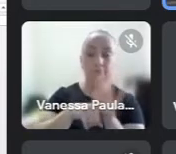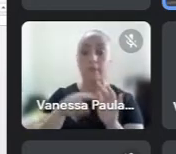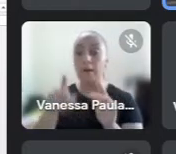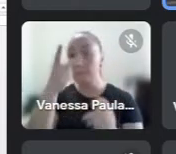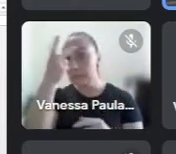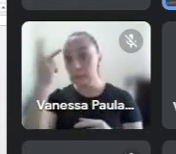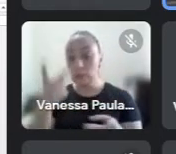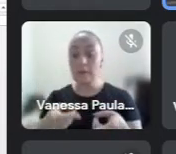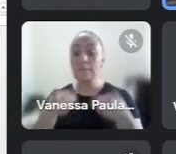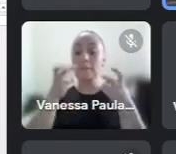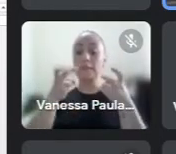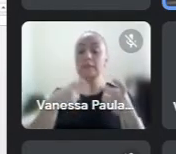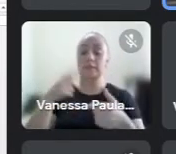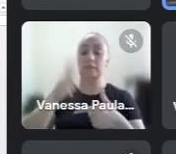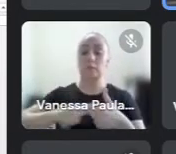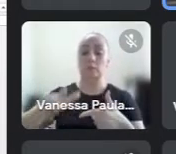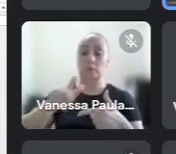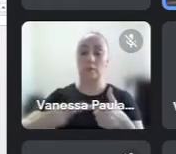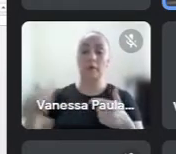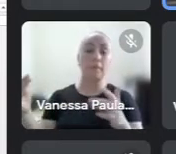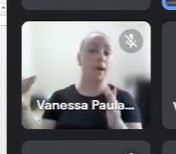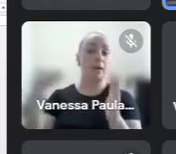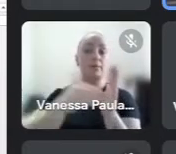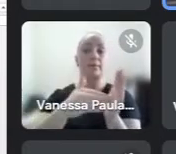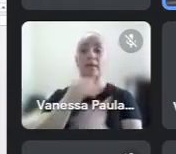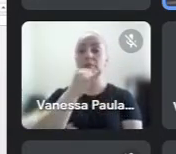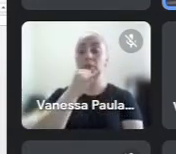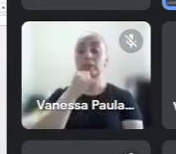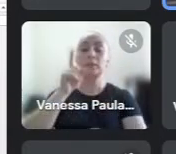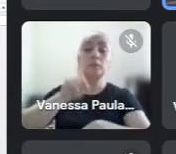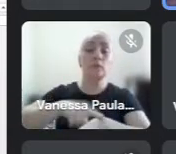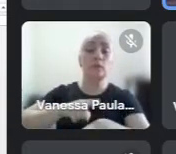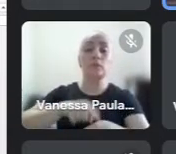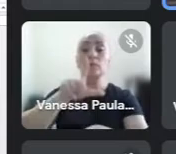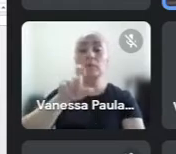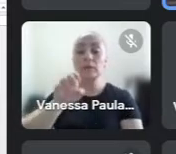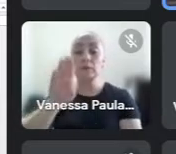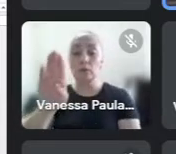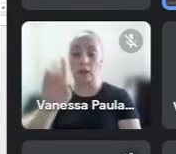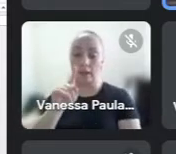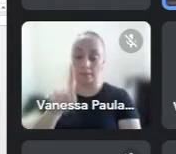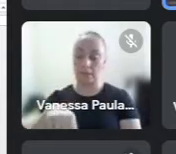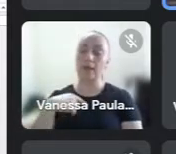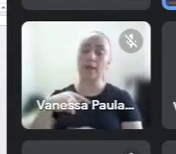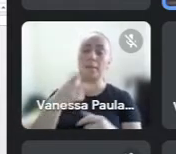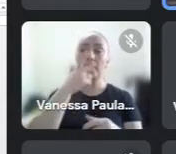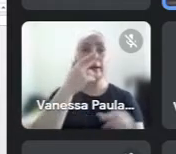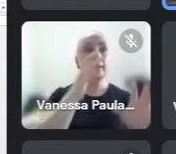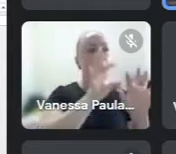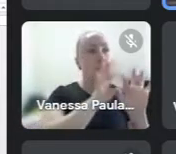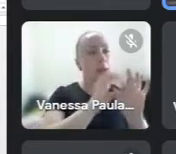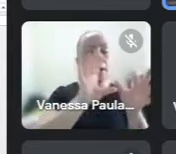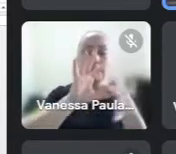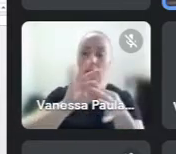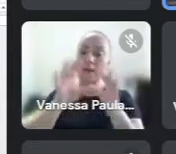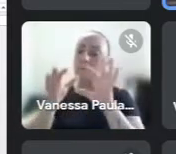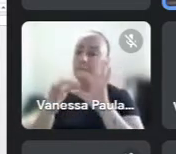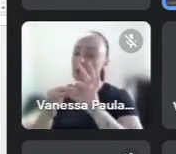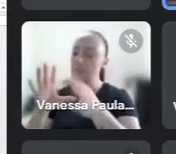problema, até aquilo que a gente faz no laboratório. Então, é um conjunto de coisas que vão se atrelando, que